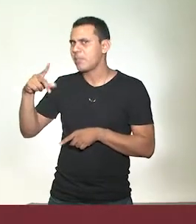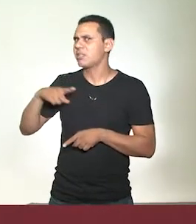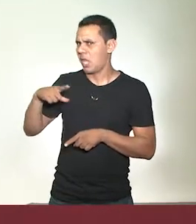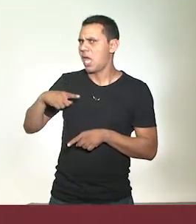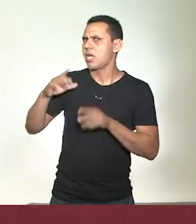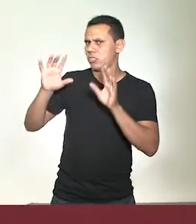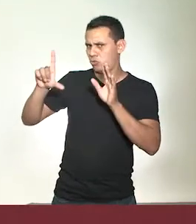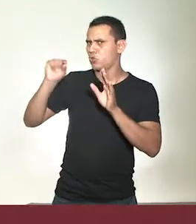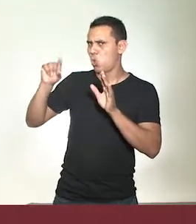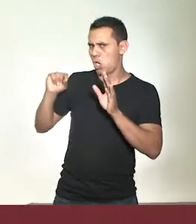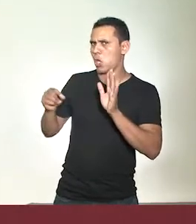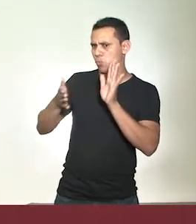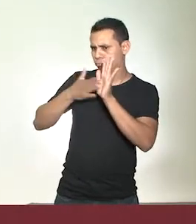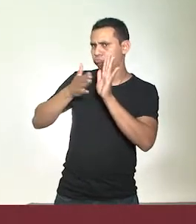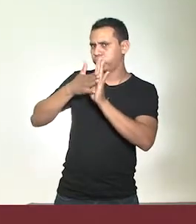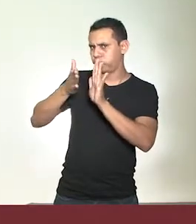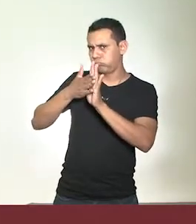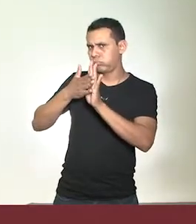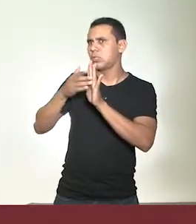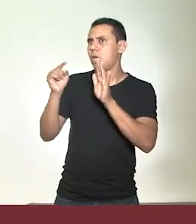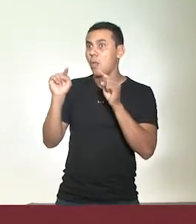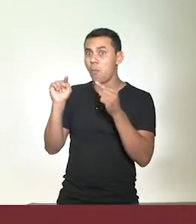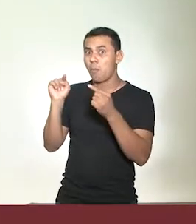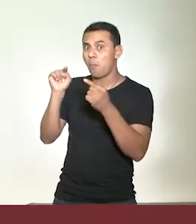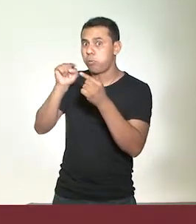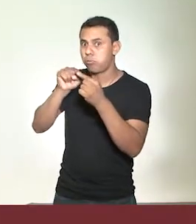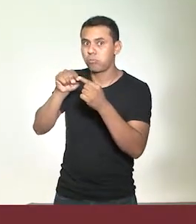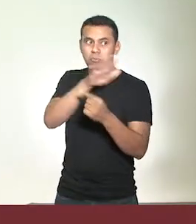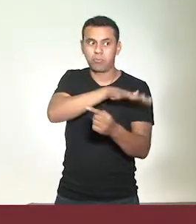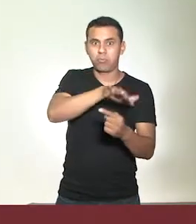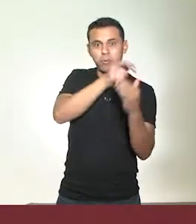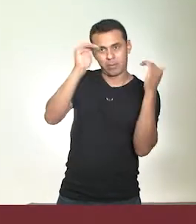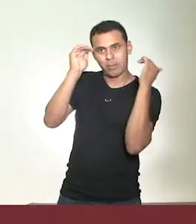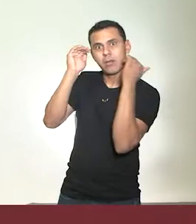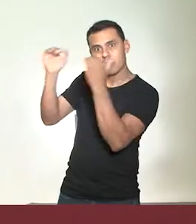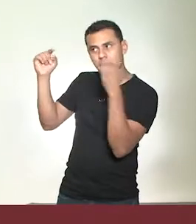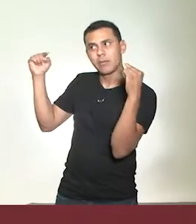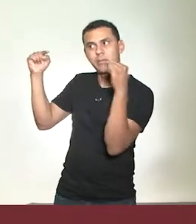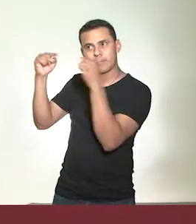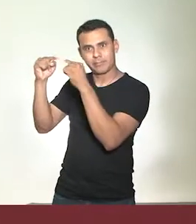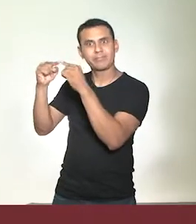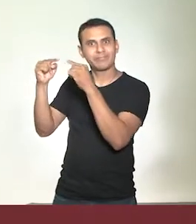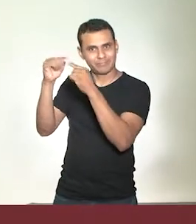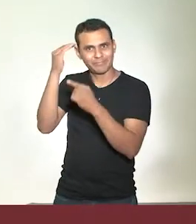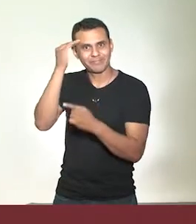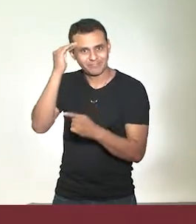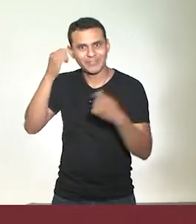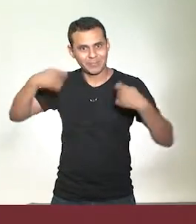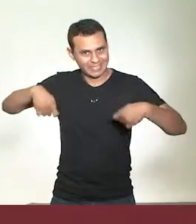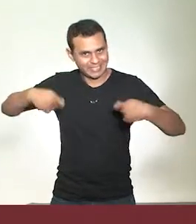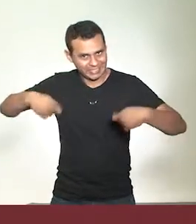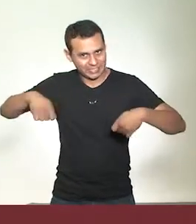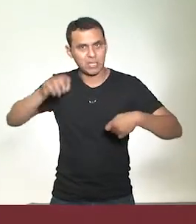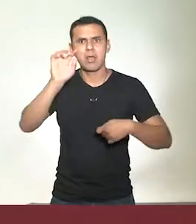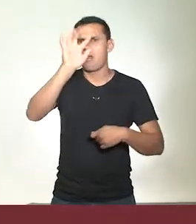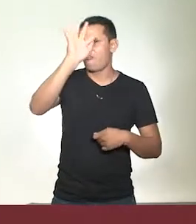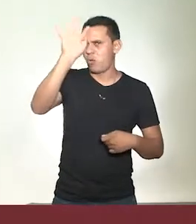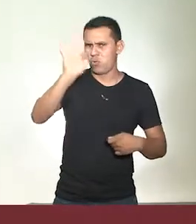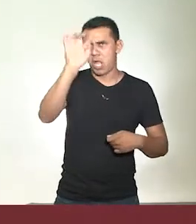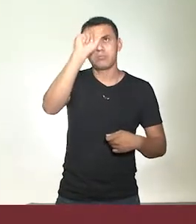ele estabeleceu como metas a serem seguidas Pelas universidades brasileiras e isso inclusive